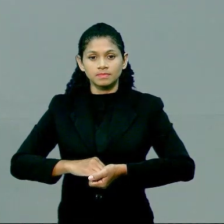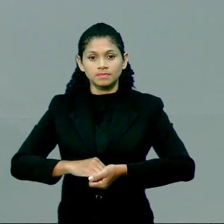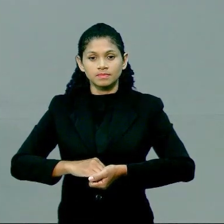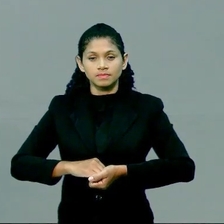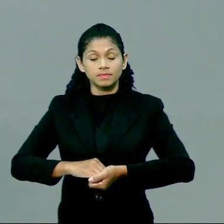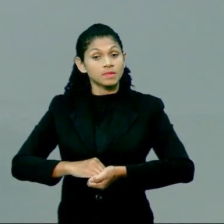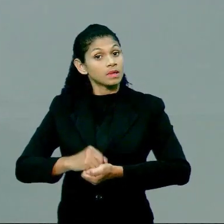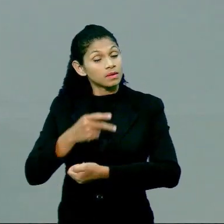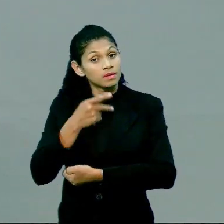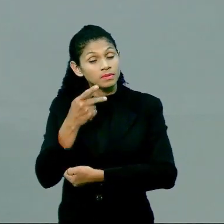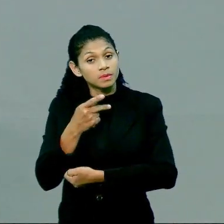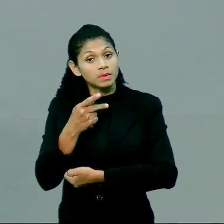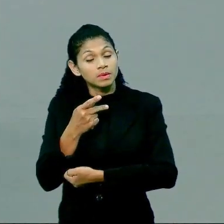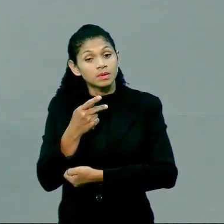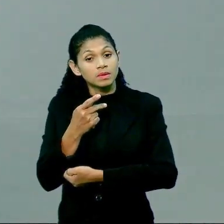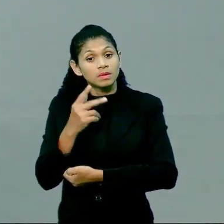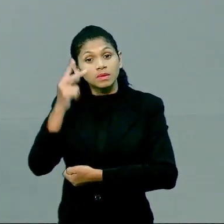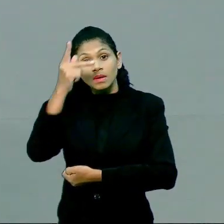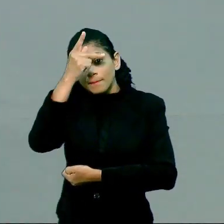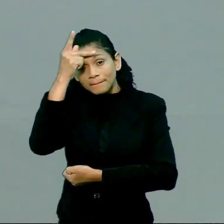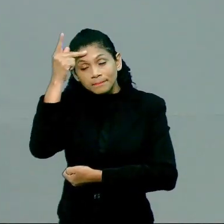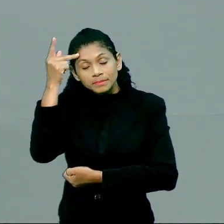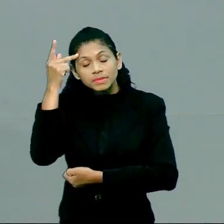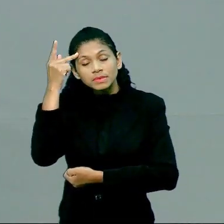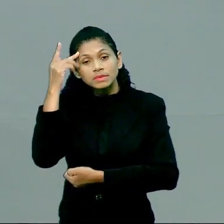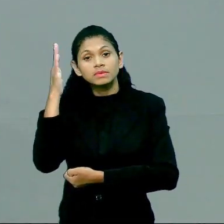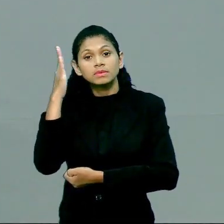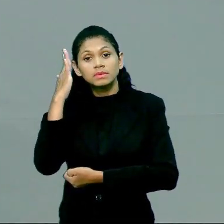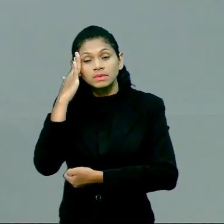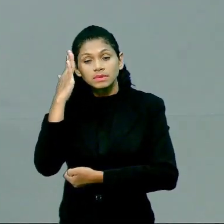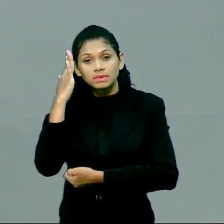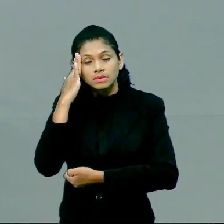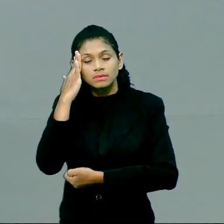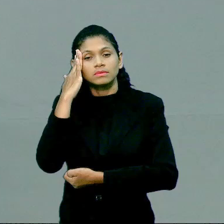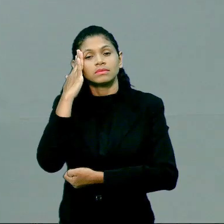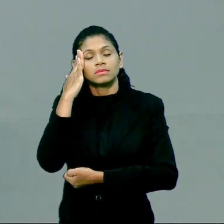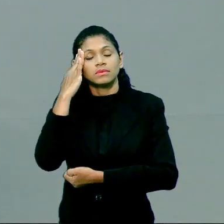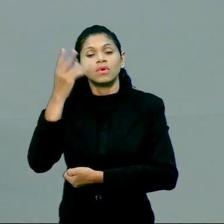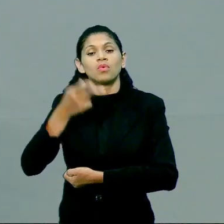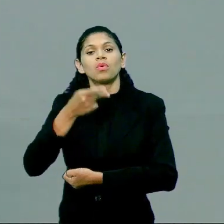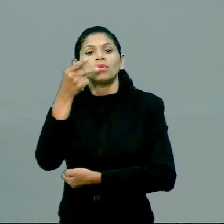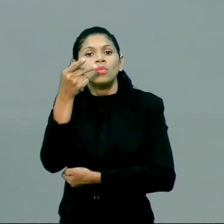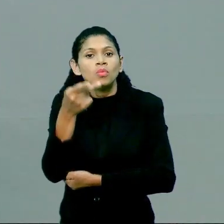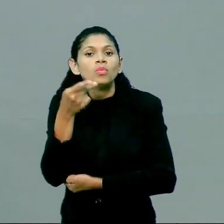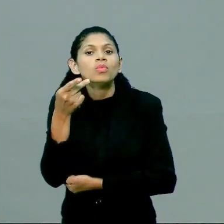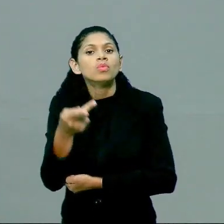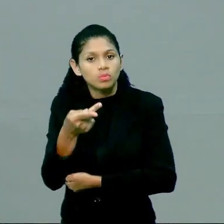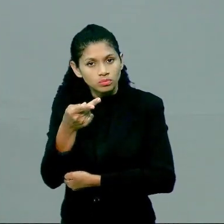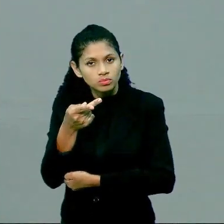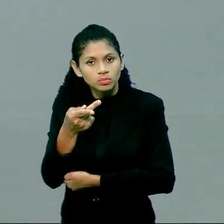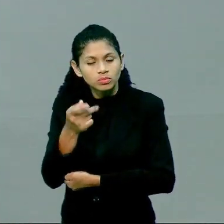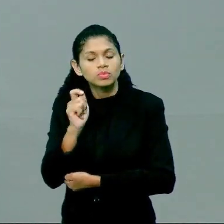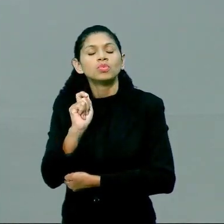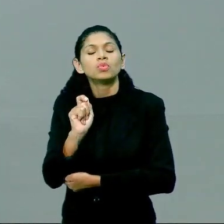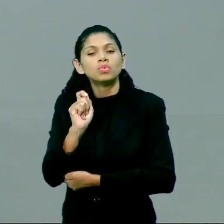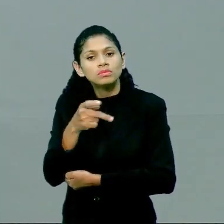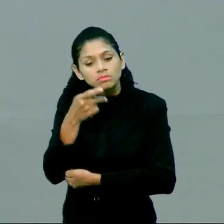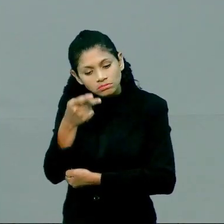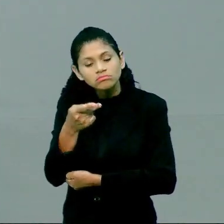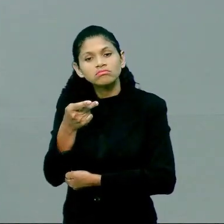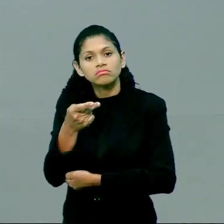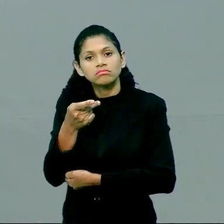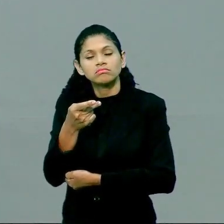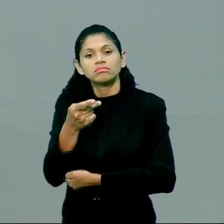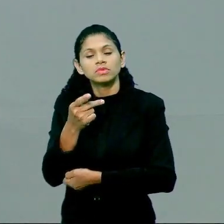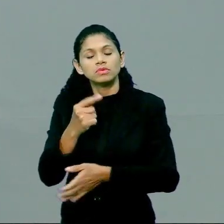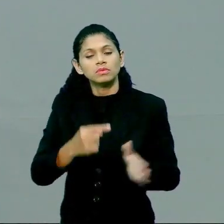que diz que a pessoa ela Sabe aquilo que ela tá dizendo né e ele mostra com essa intimidade que ele tem